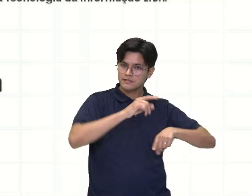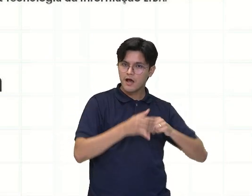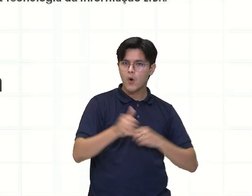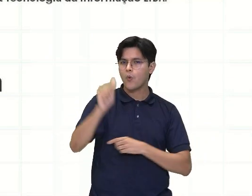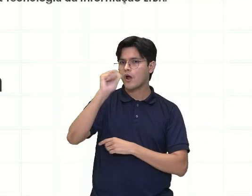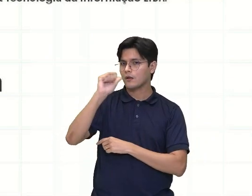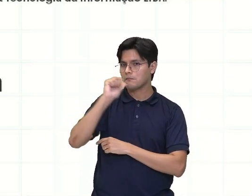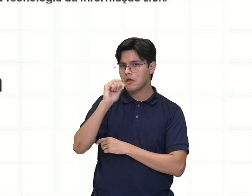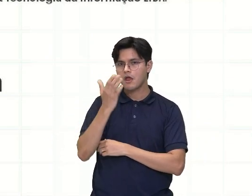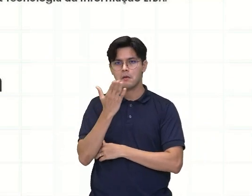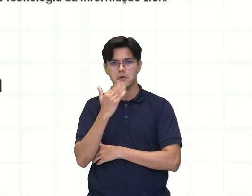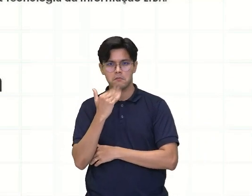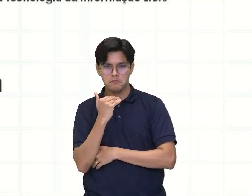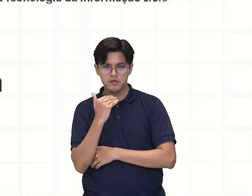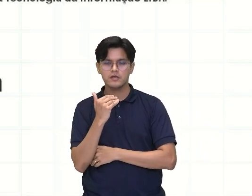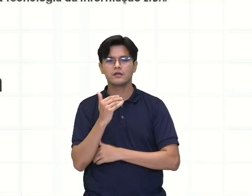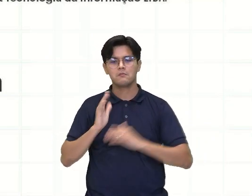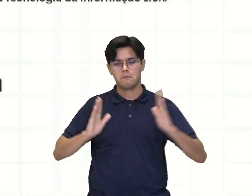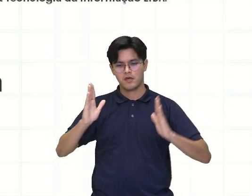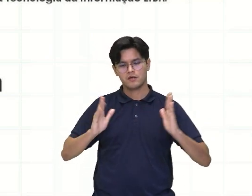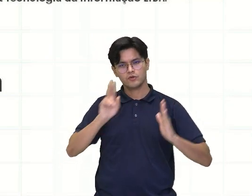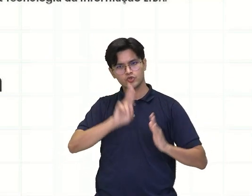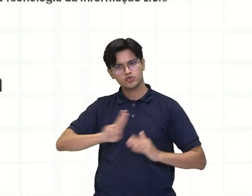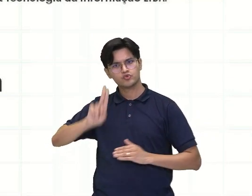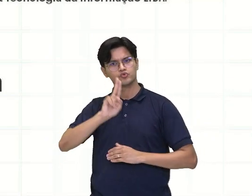geladeira permitiu ali